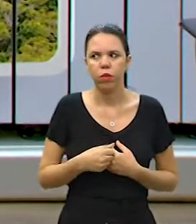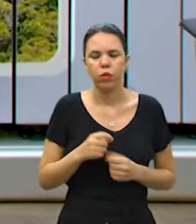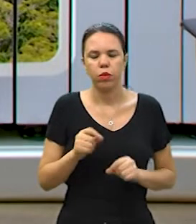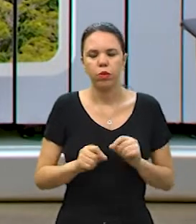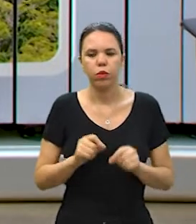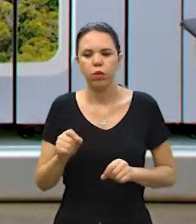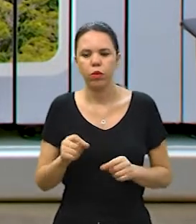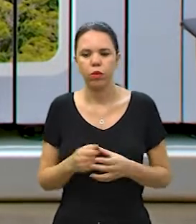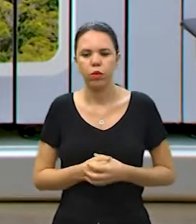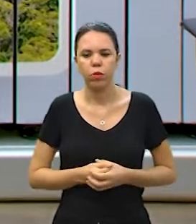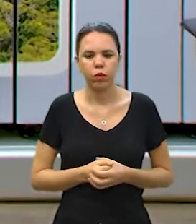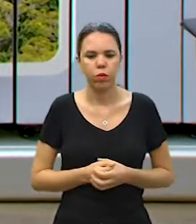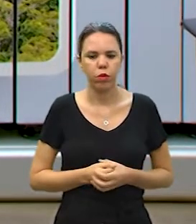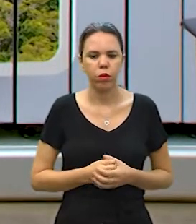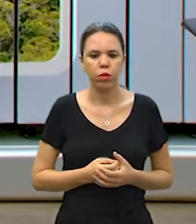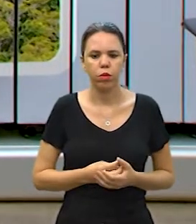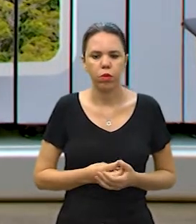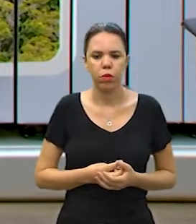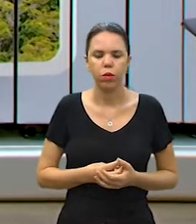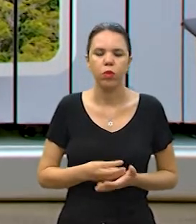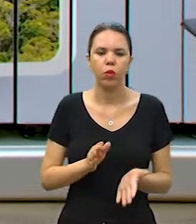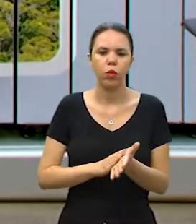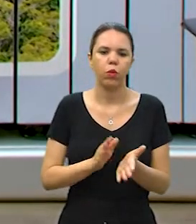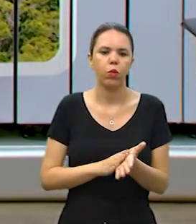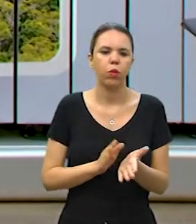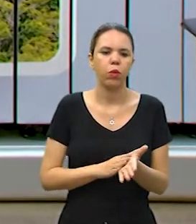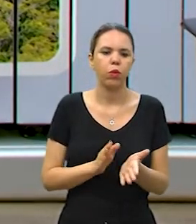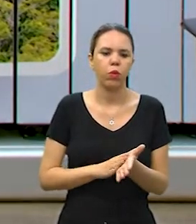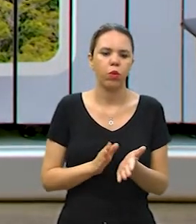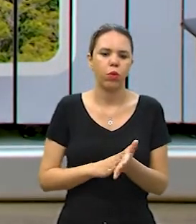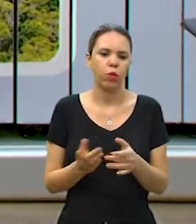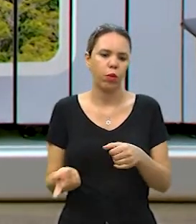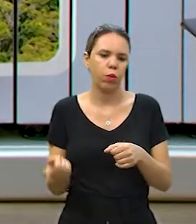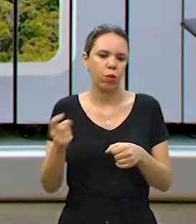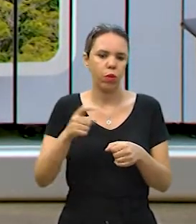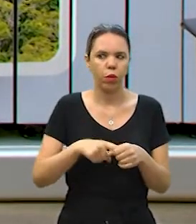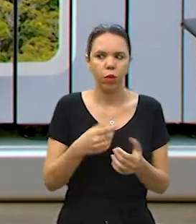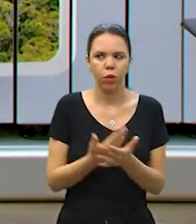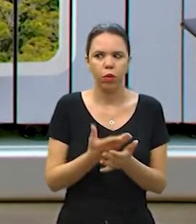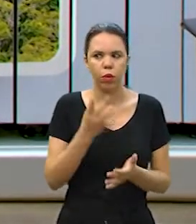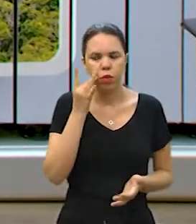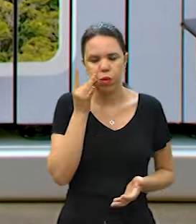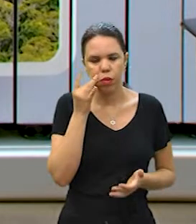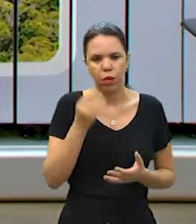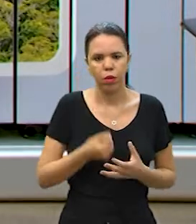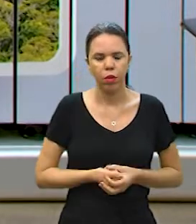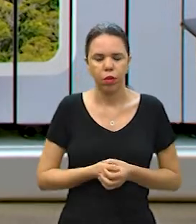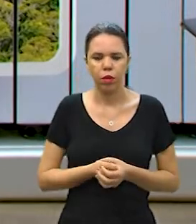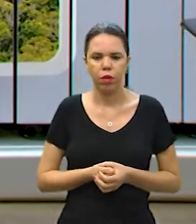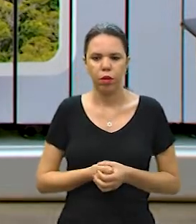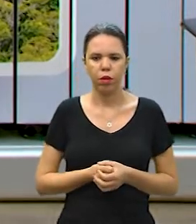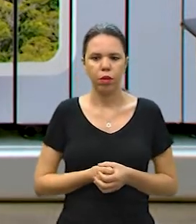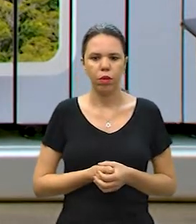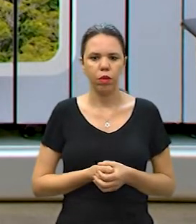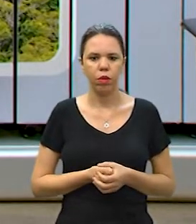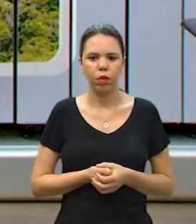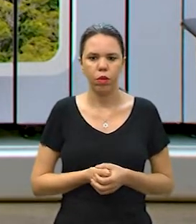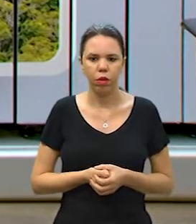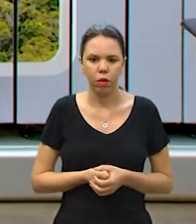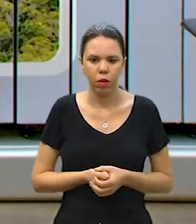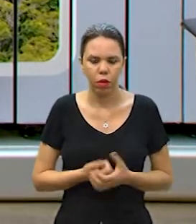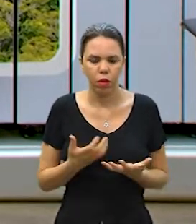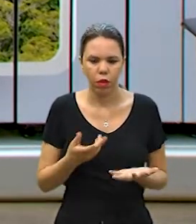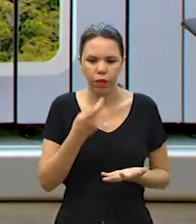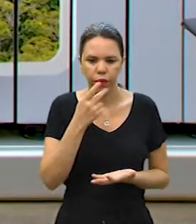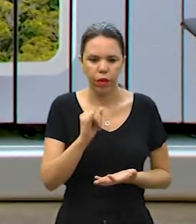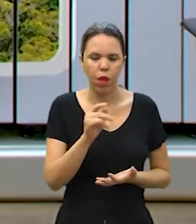é essa cobrança pela retomada das aulas presenciais. Ok. Eu quero dizer